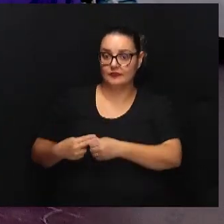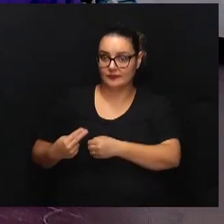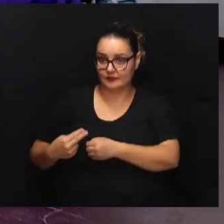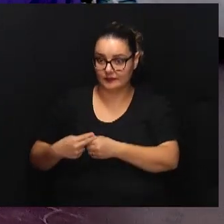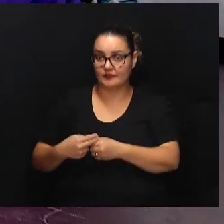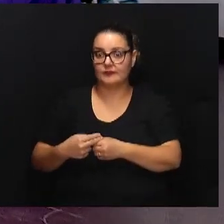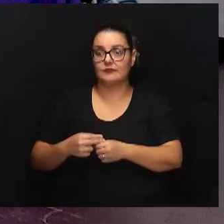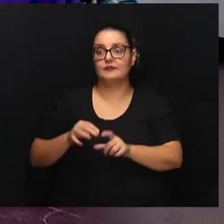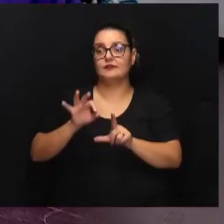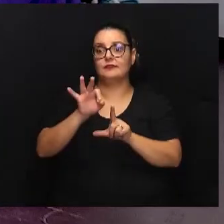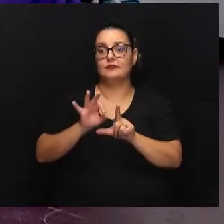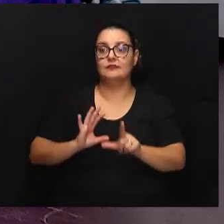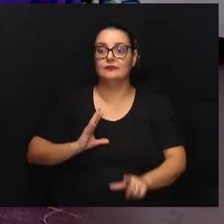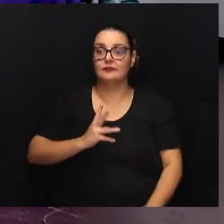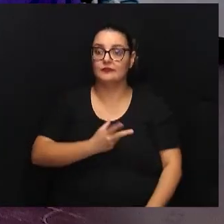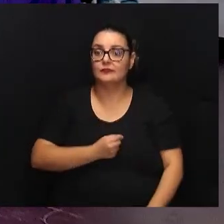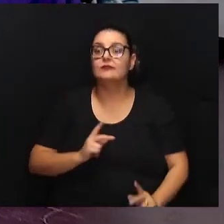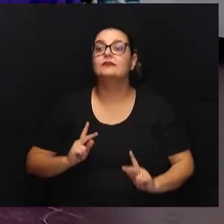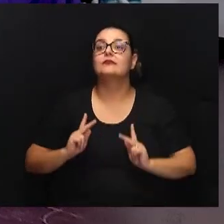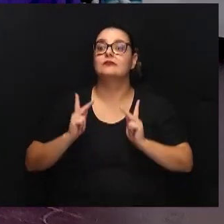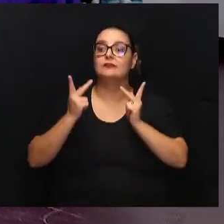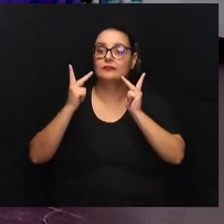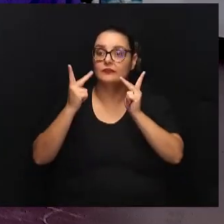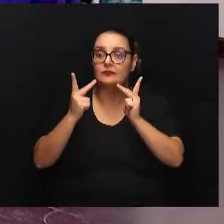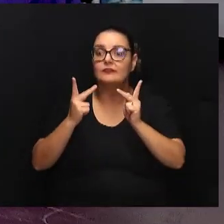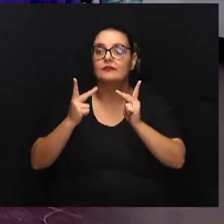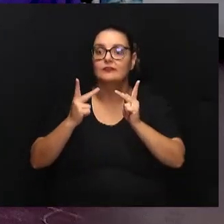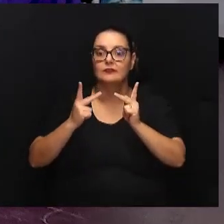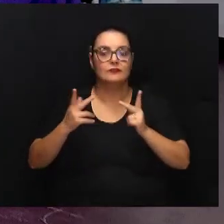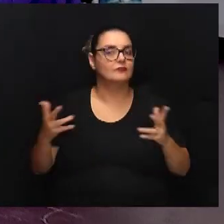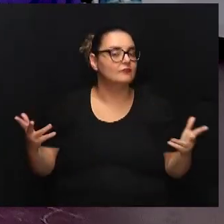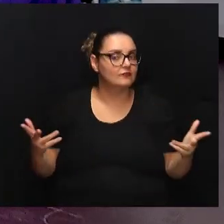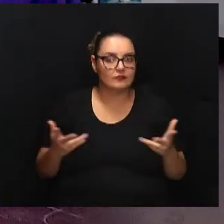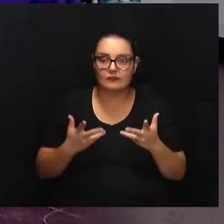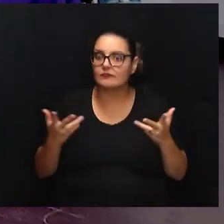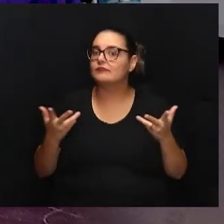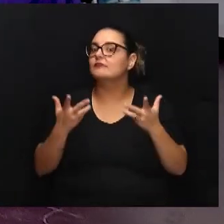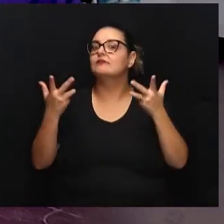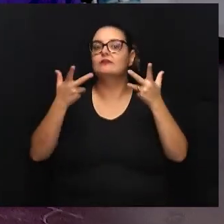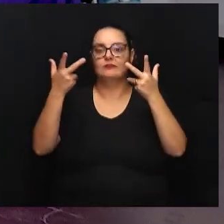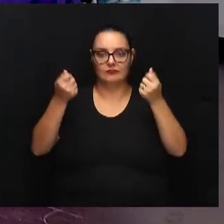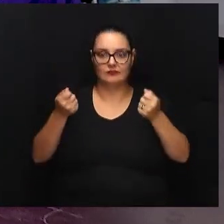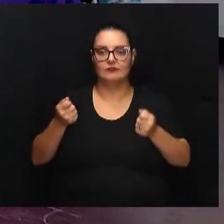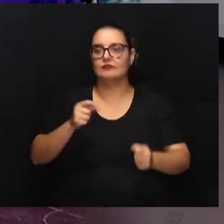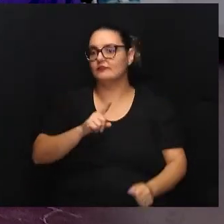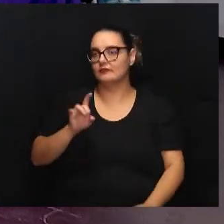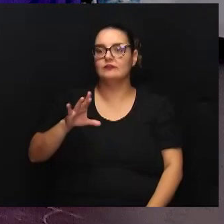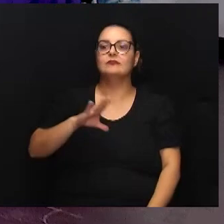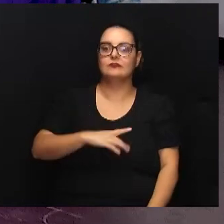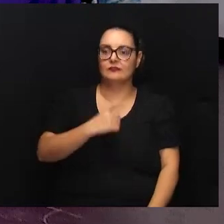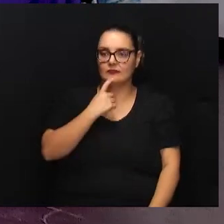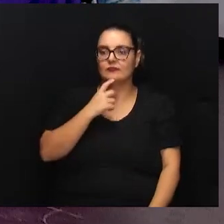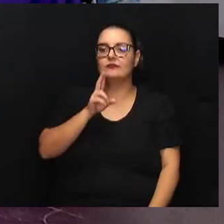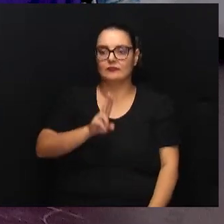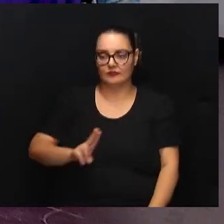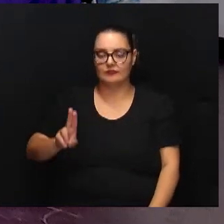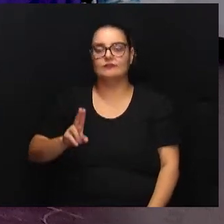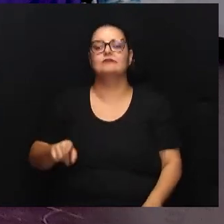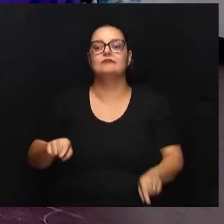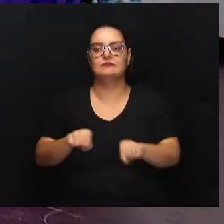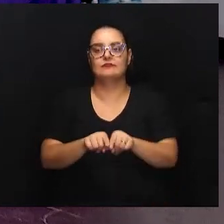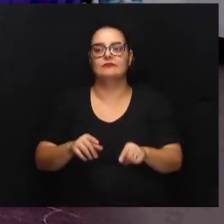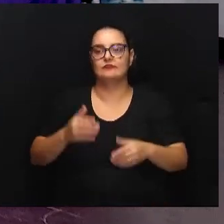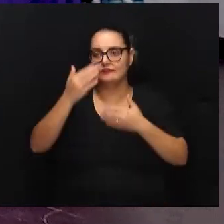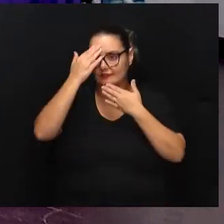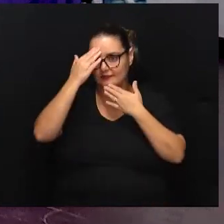inclusive dos estudantes da Unicamp, das cotas trans, que é uma vitória incrível, não só para